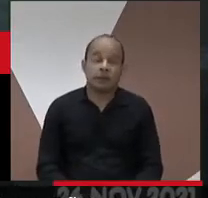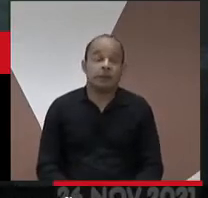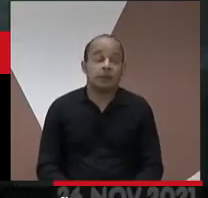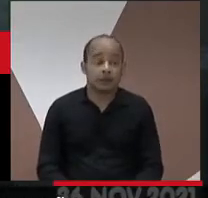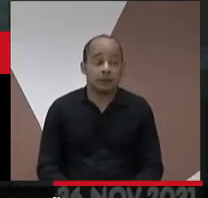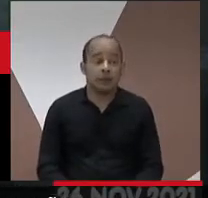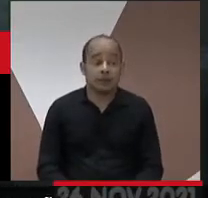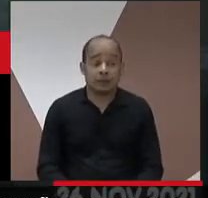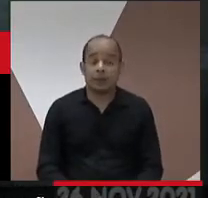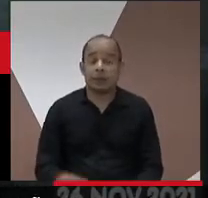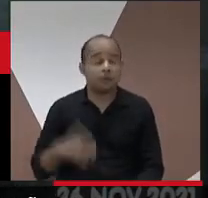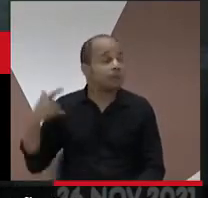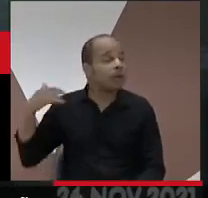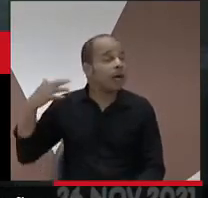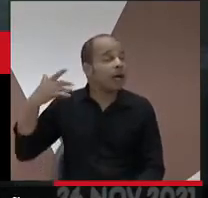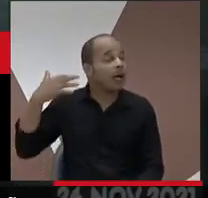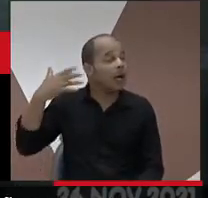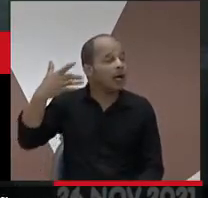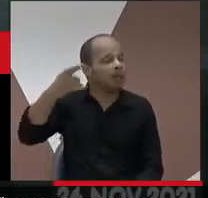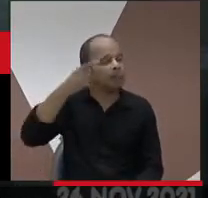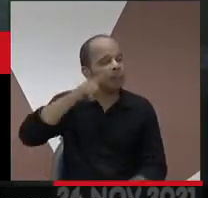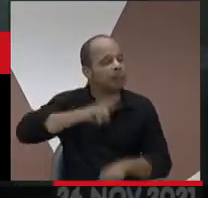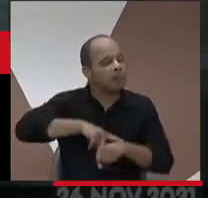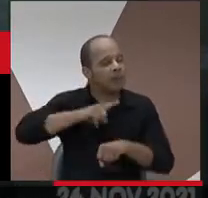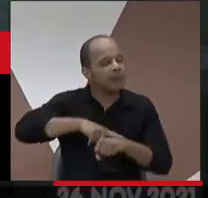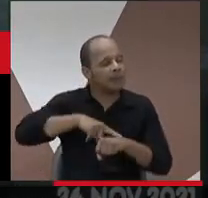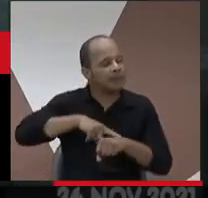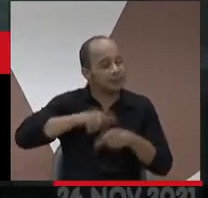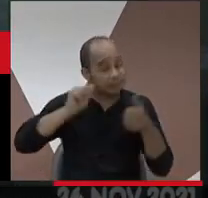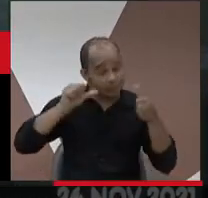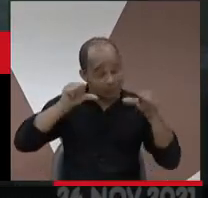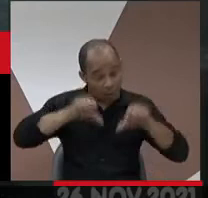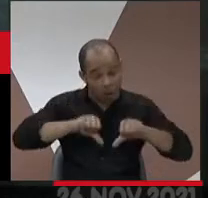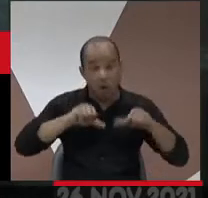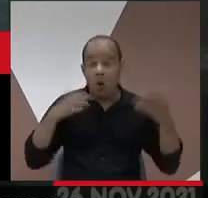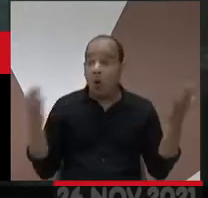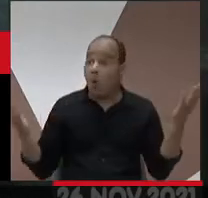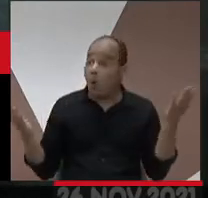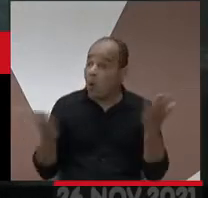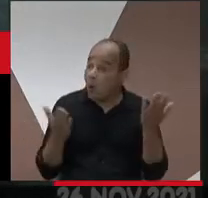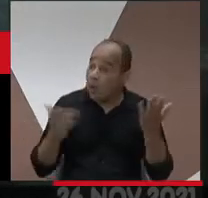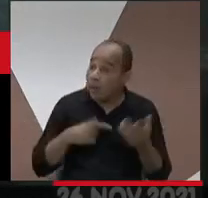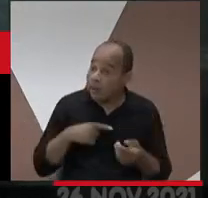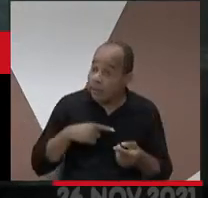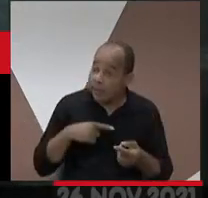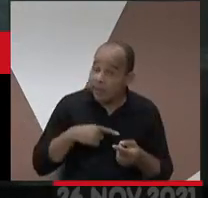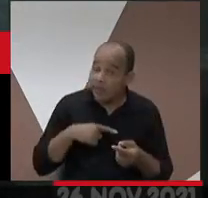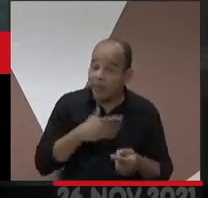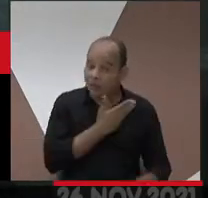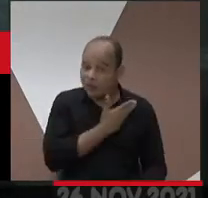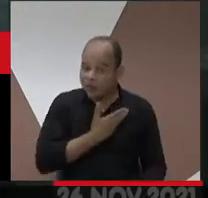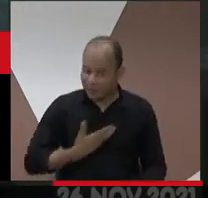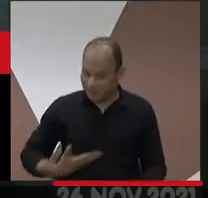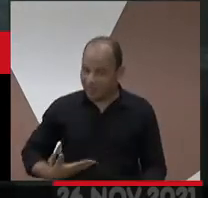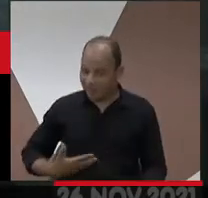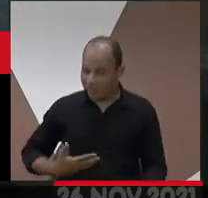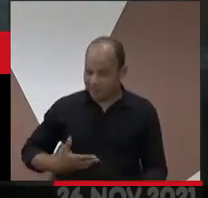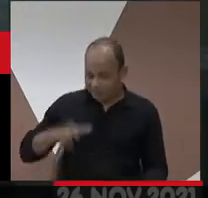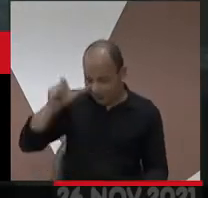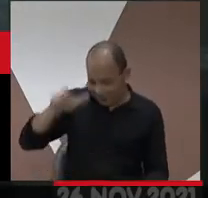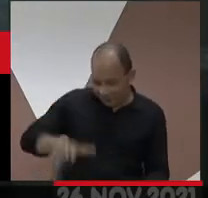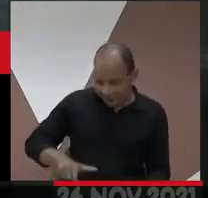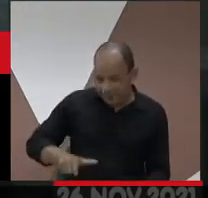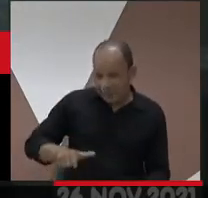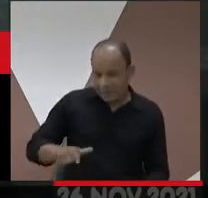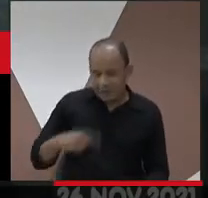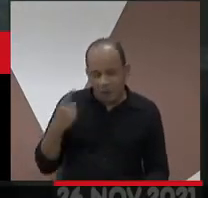passou esse governo, e o atual governador, nós sempre estivemos alinhados para